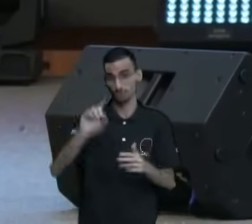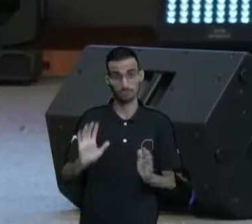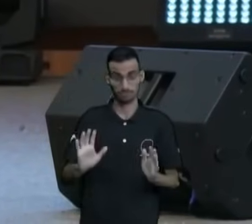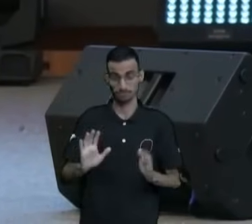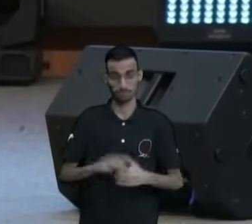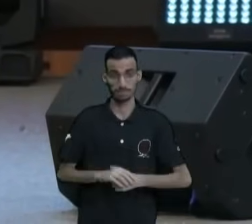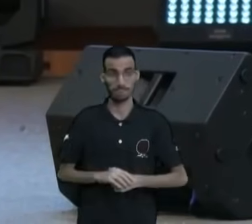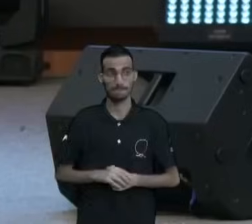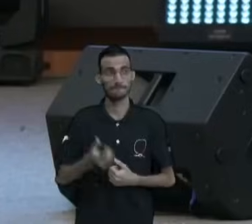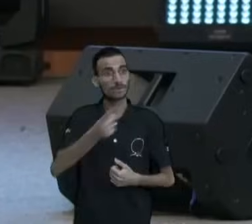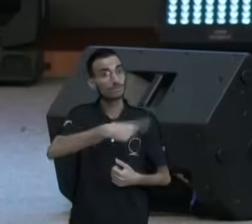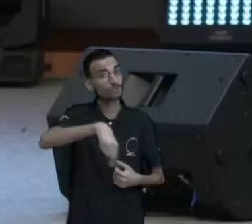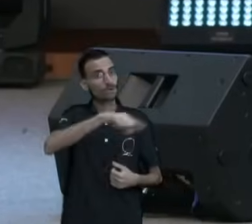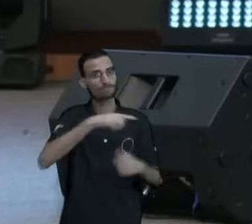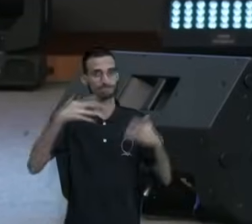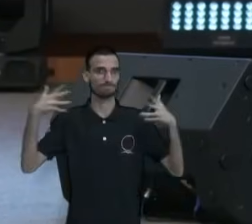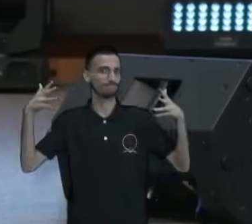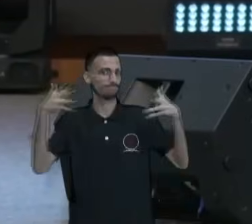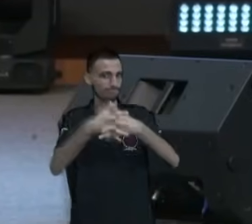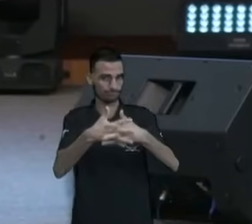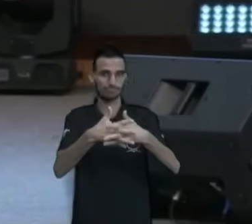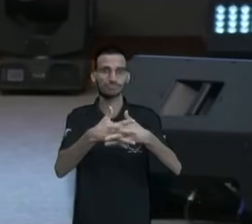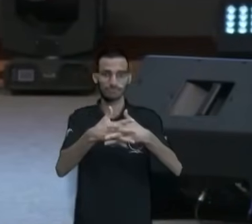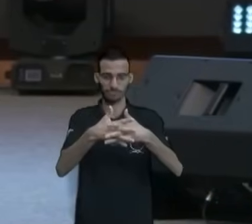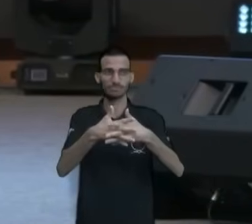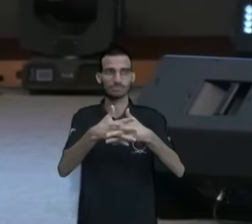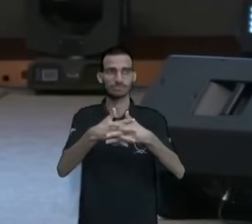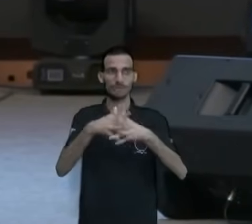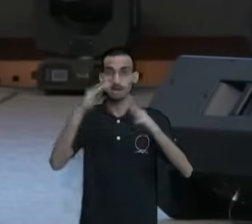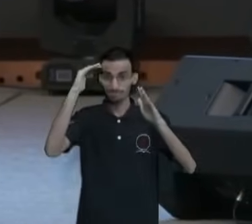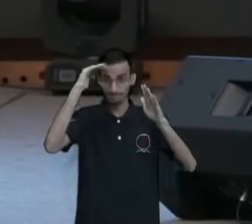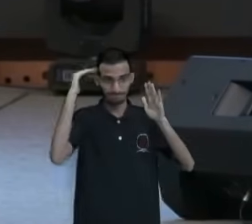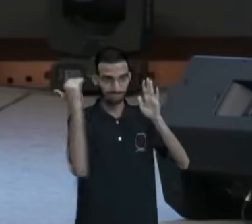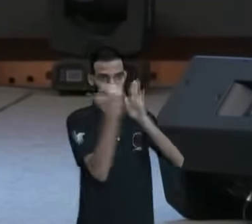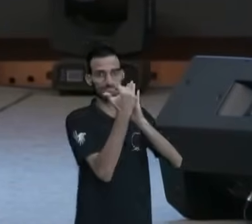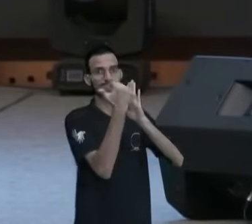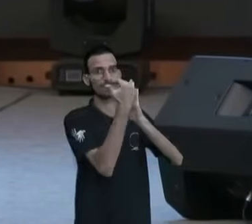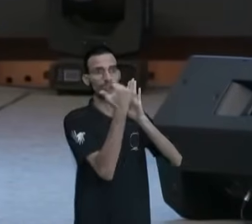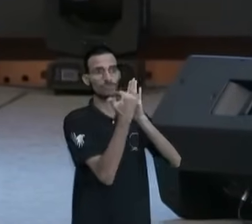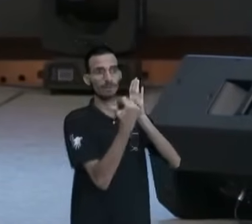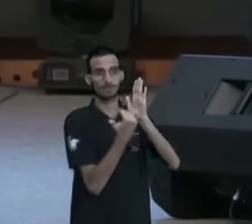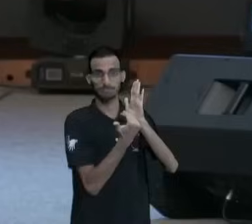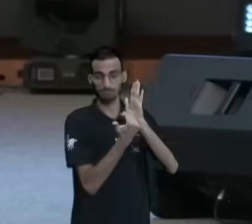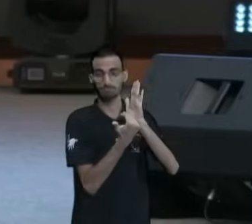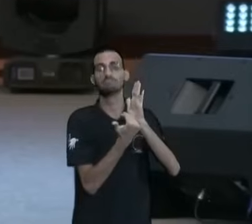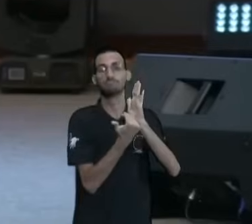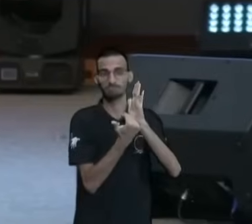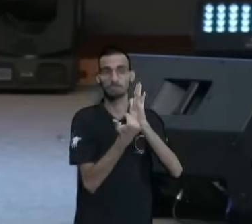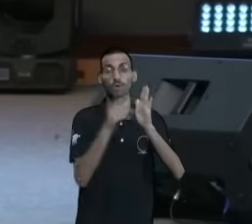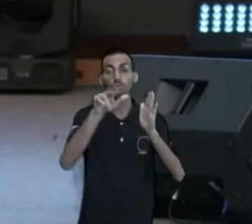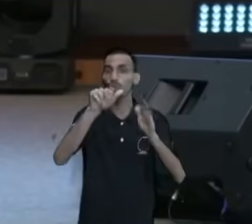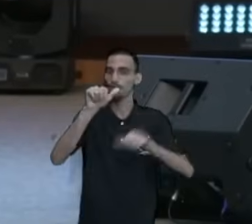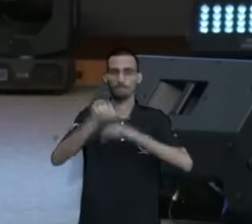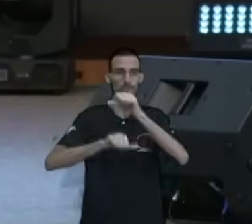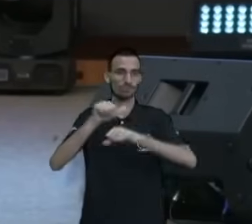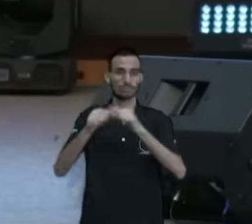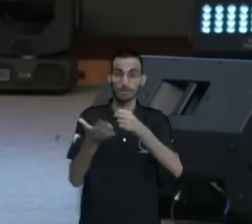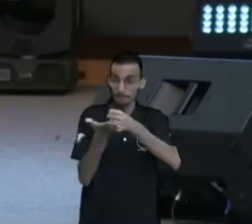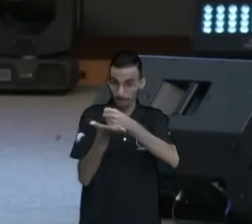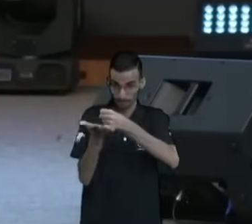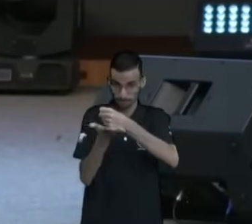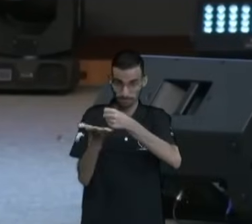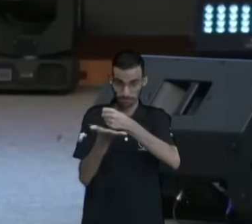a confusão princípios é o fundamento é a sustentação das regras não tem nada a ver com